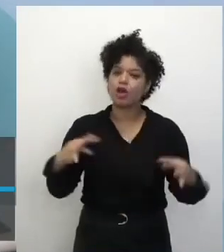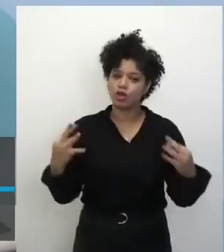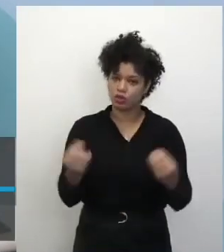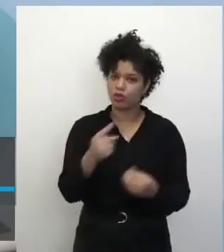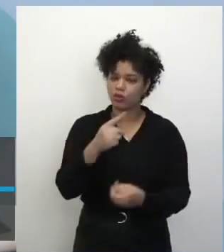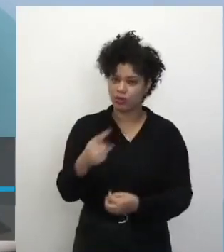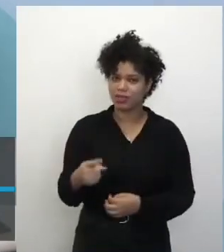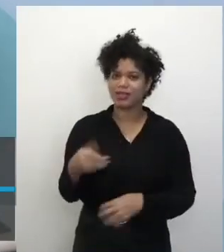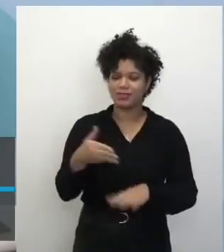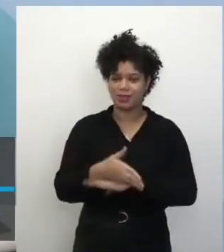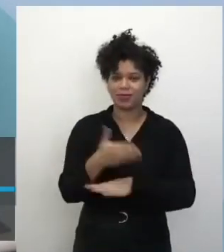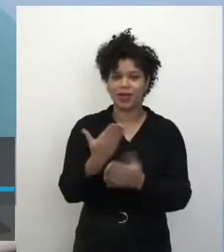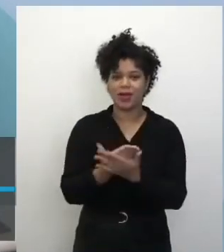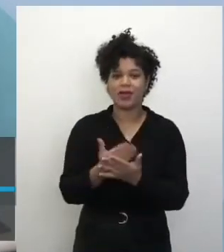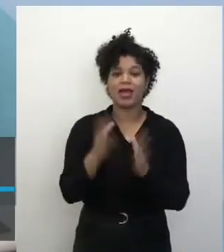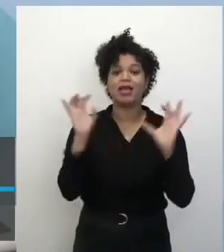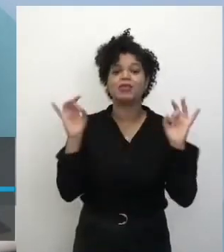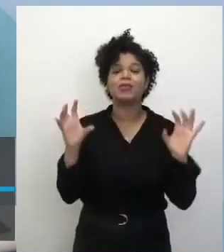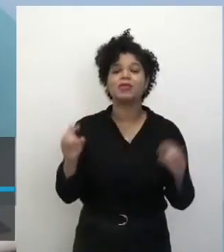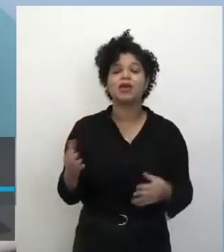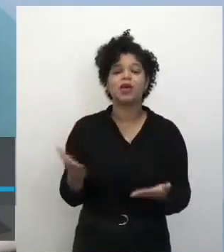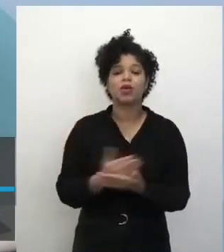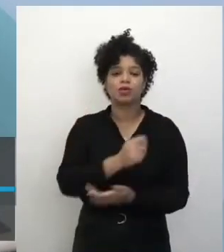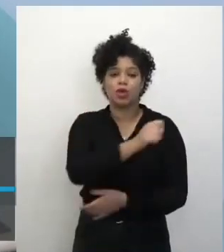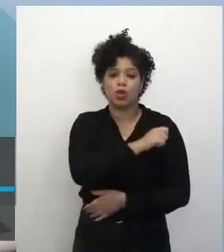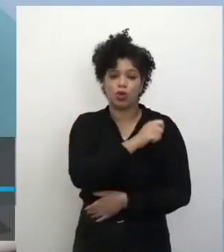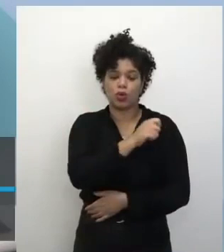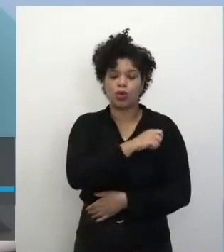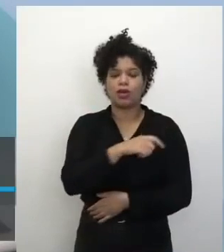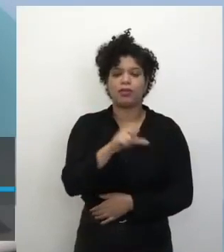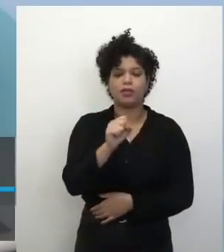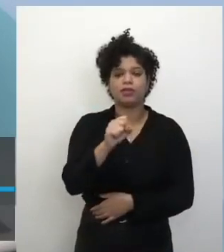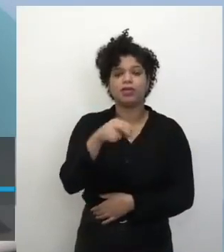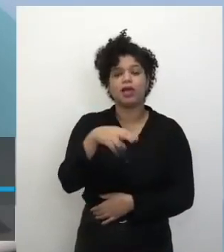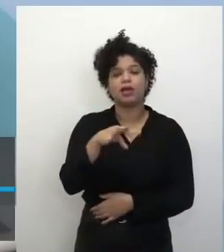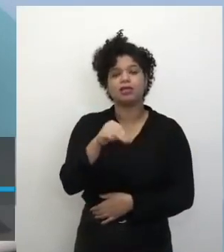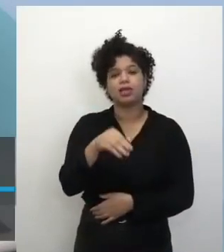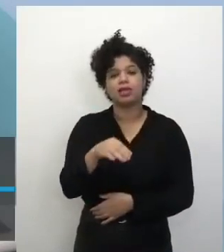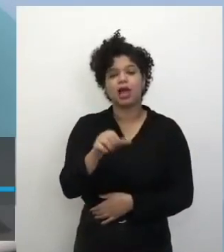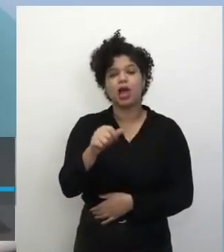estão participando. E, em especial, para os alunos lá de Santa Albertina,